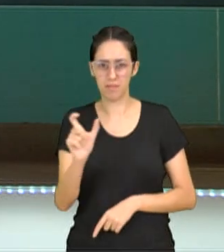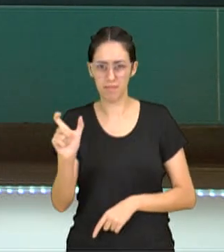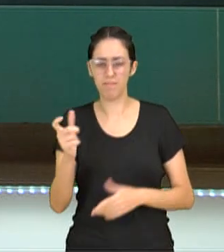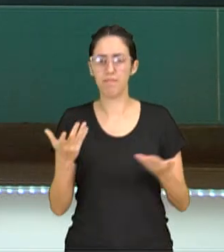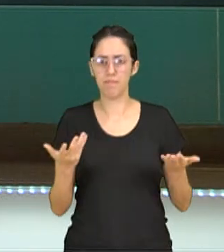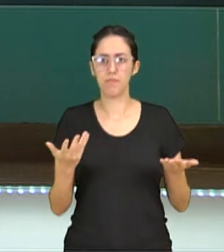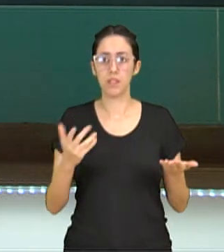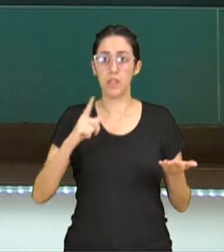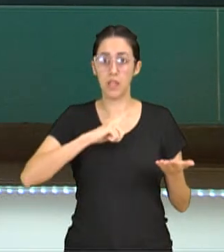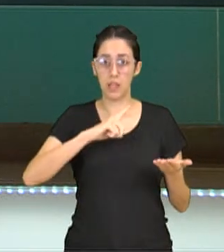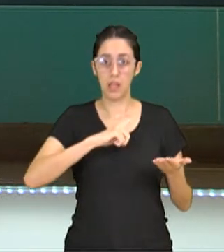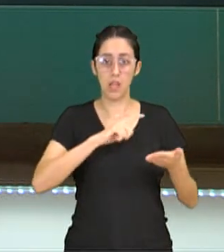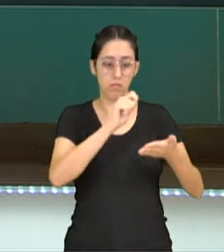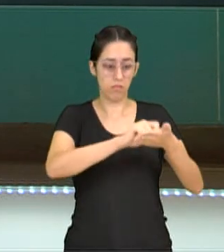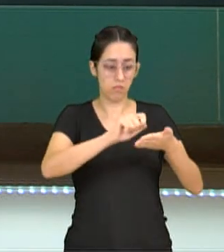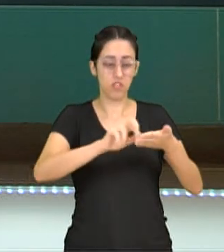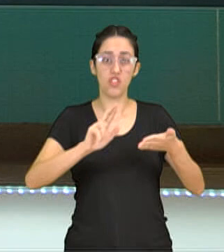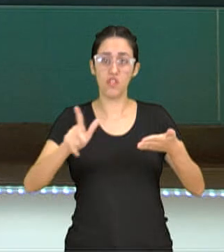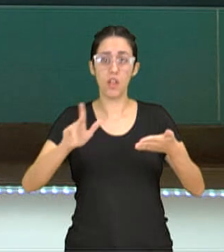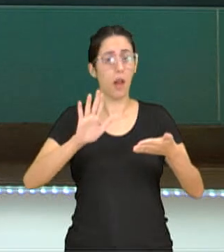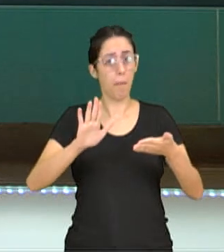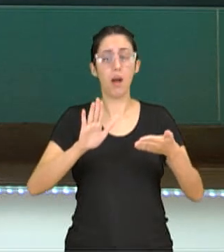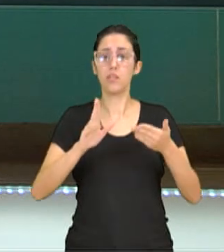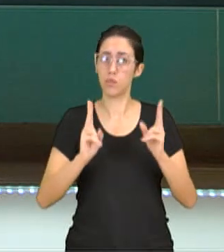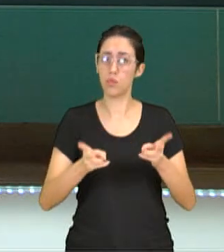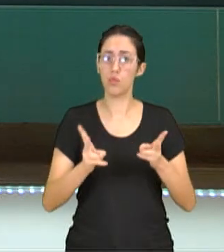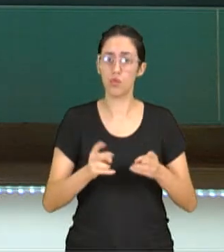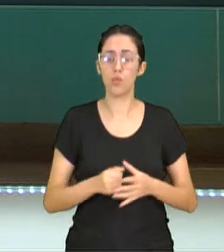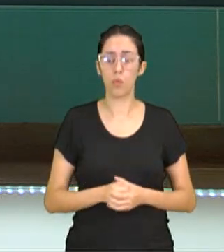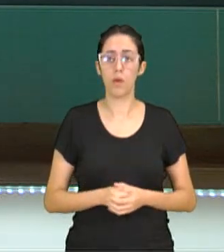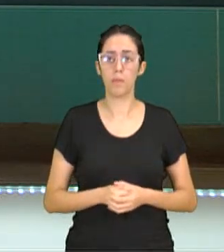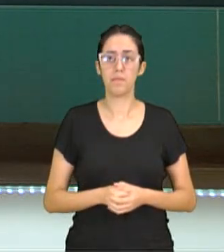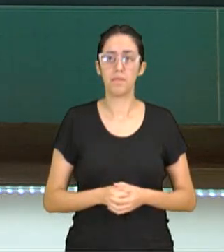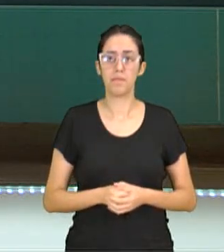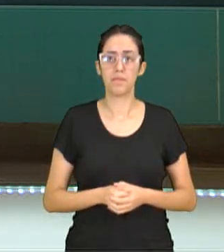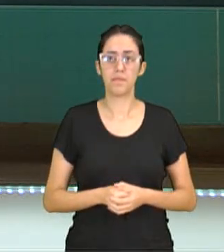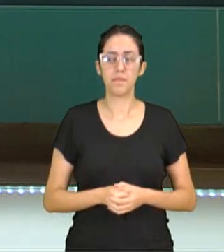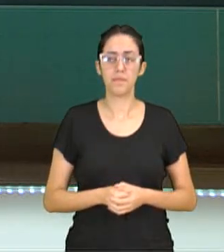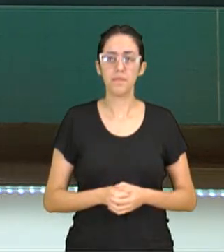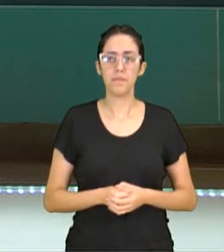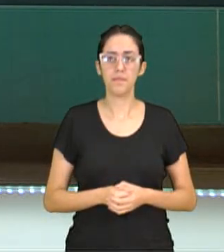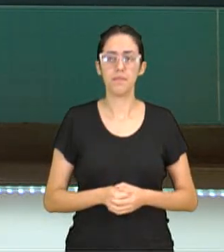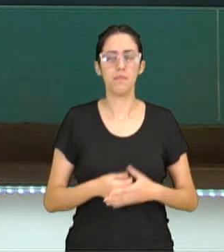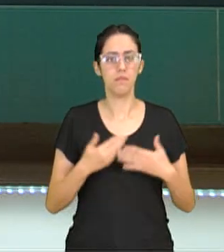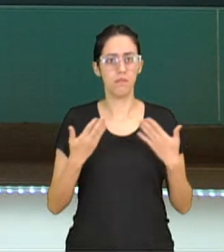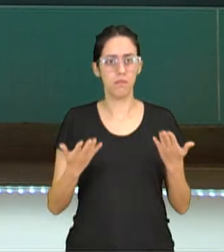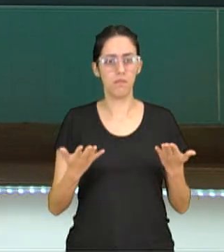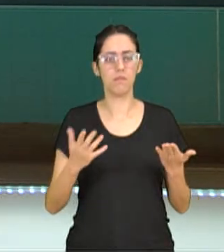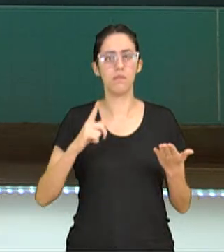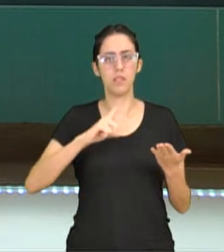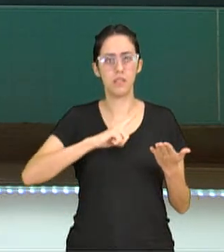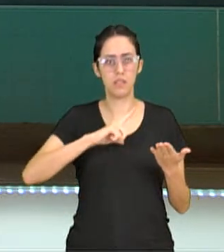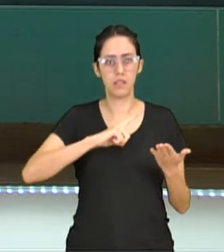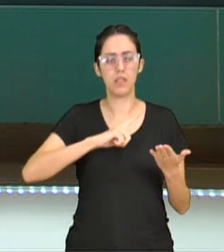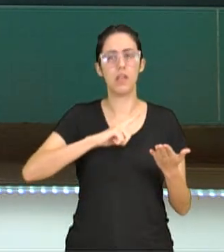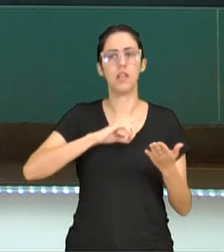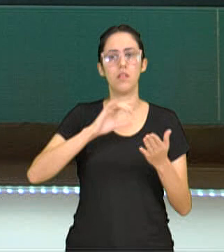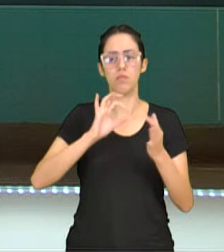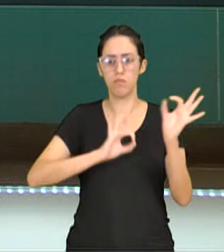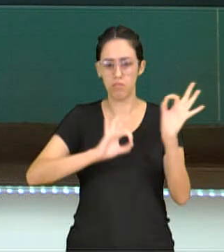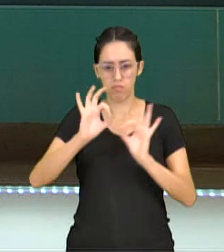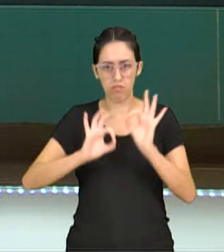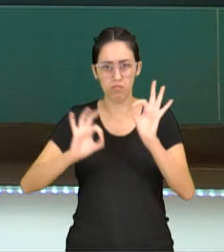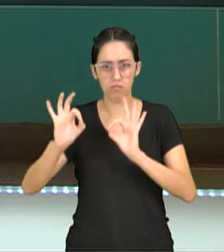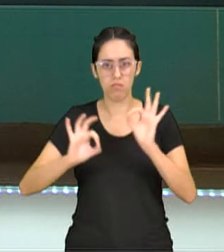mas continua sendo ele, certo? E a partir dessa reorganização do polinômio, a gente